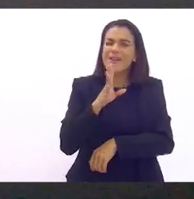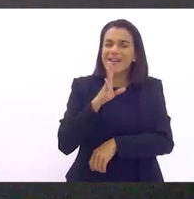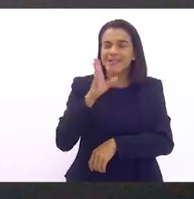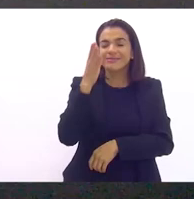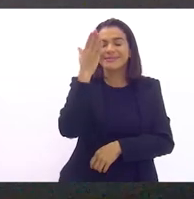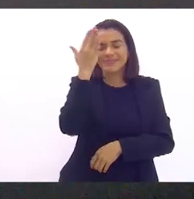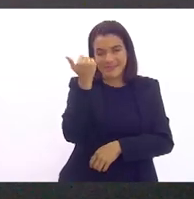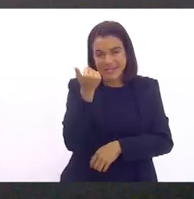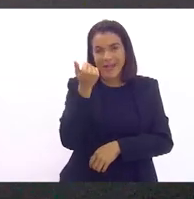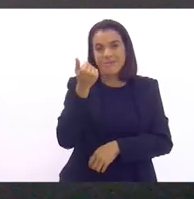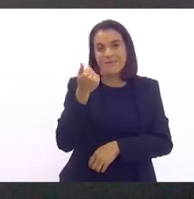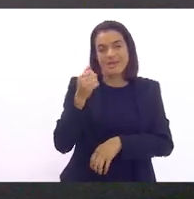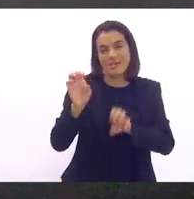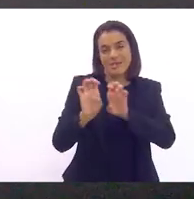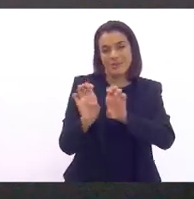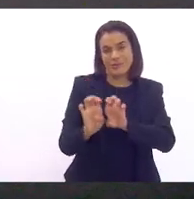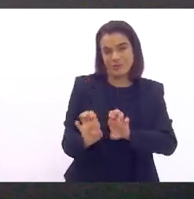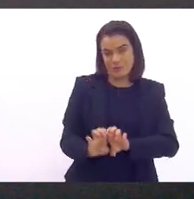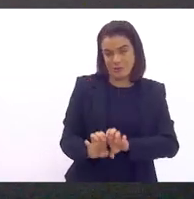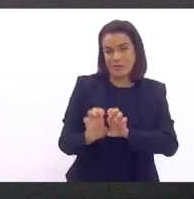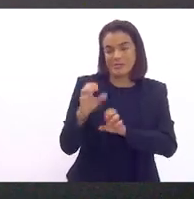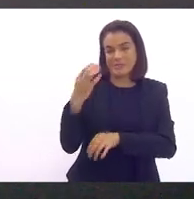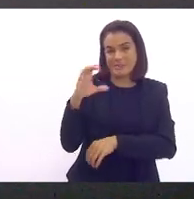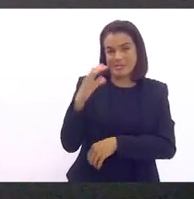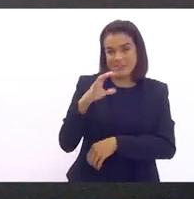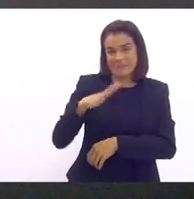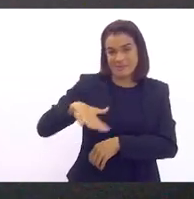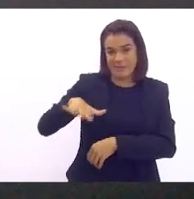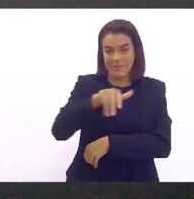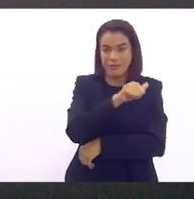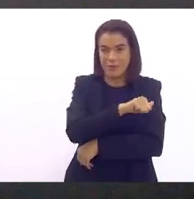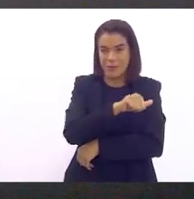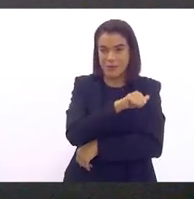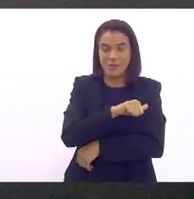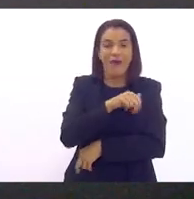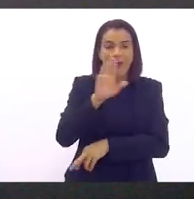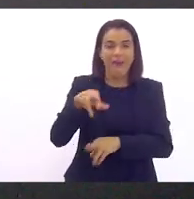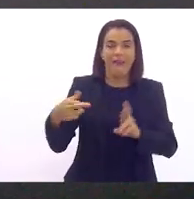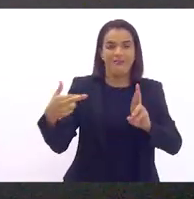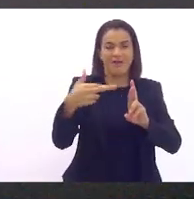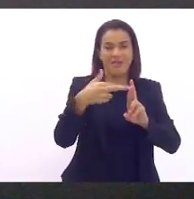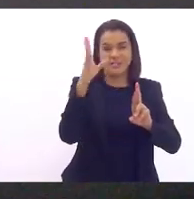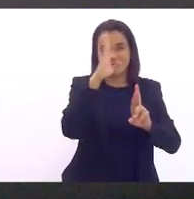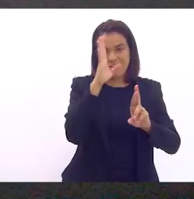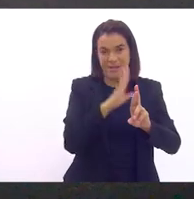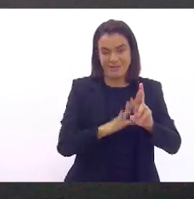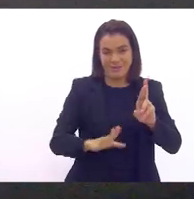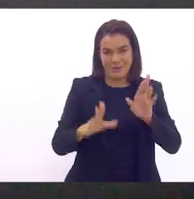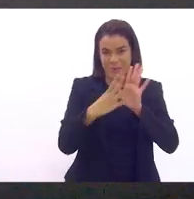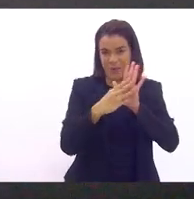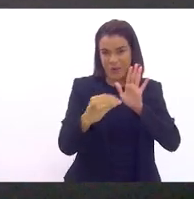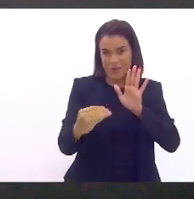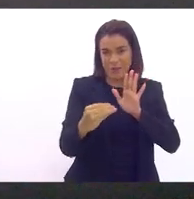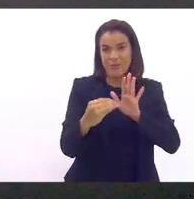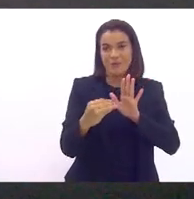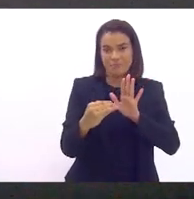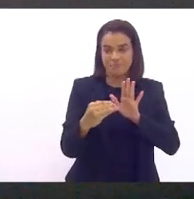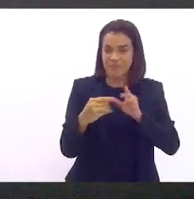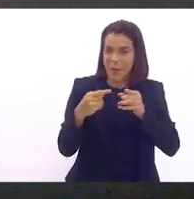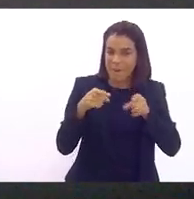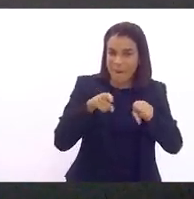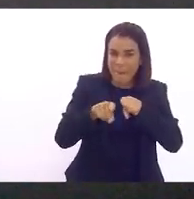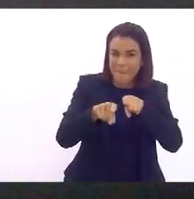que a infraestrutura científica na área de saúde do Rio de Janeiro é uma das melhores do Brasil não diria que é melhor mas tá ali par e